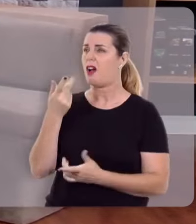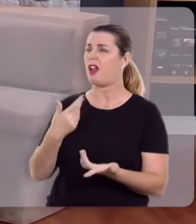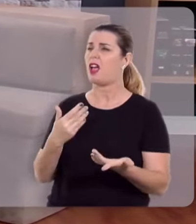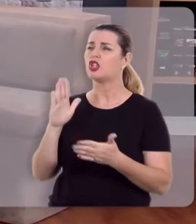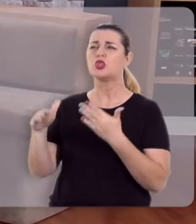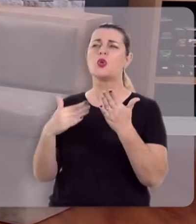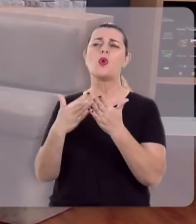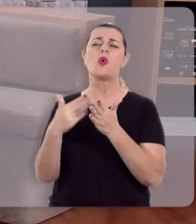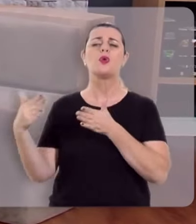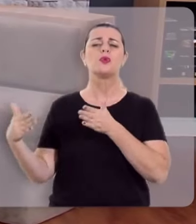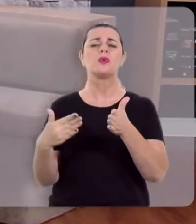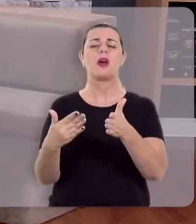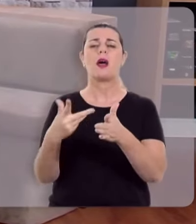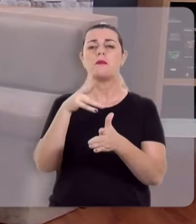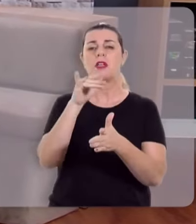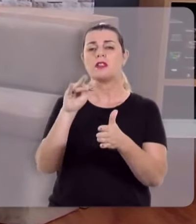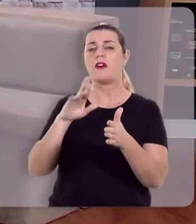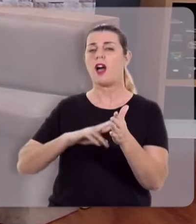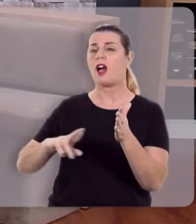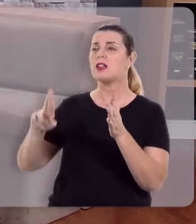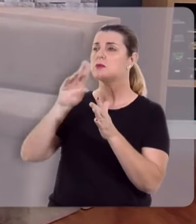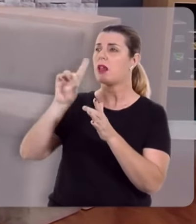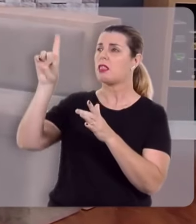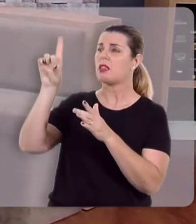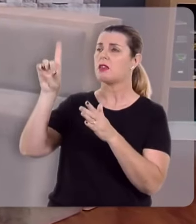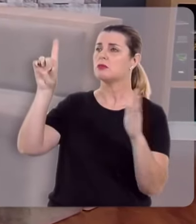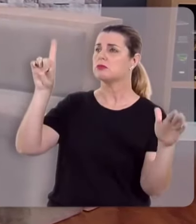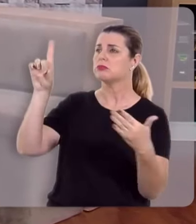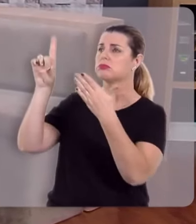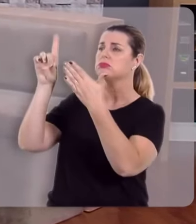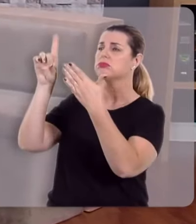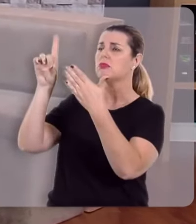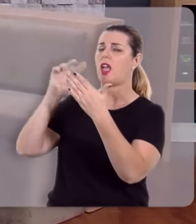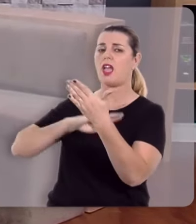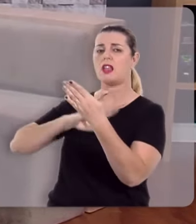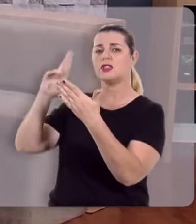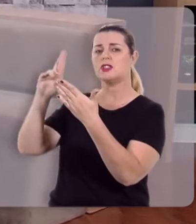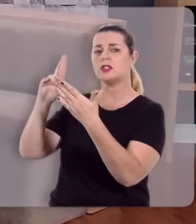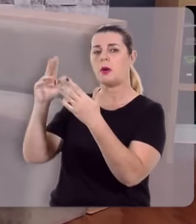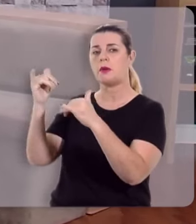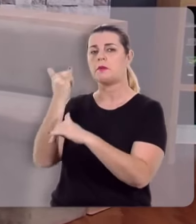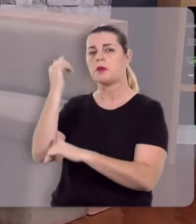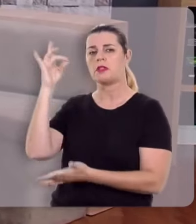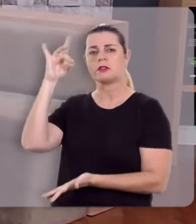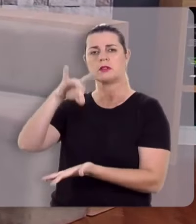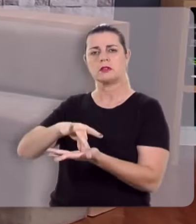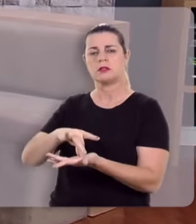caminho leva a Roma, toda religião leva a Deus, o importante é ser sincero,